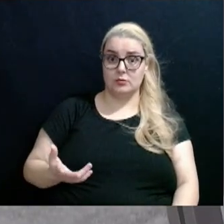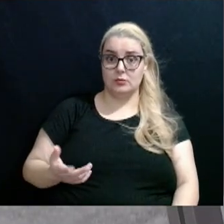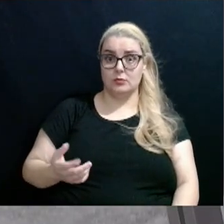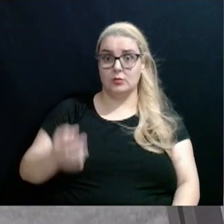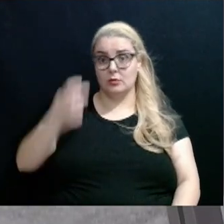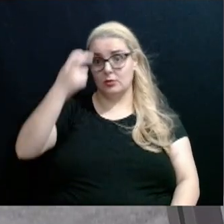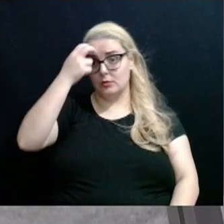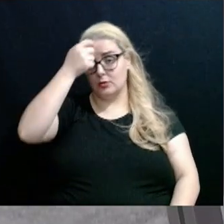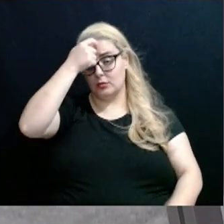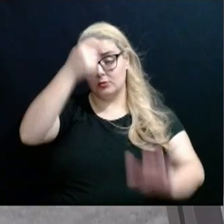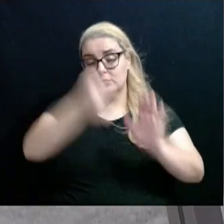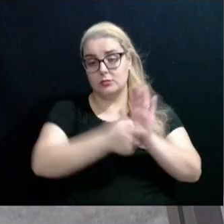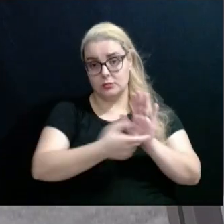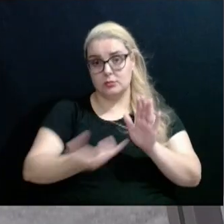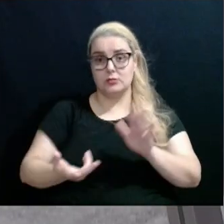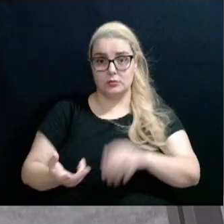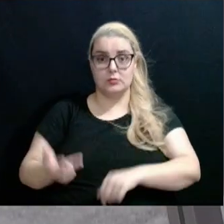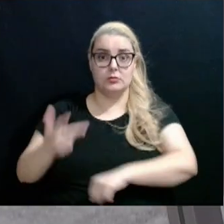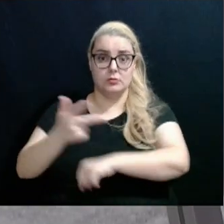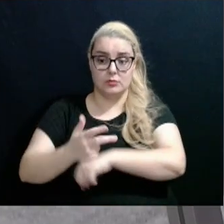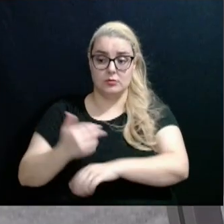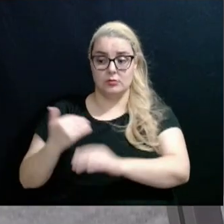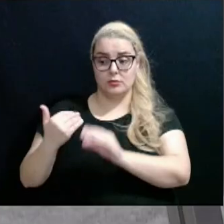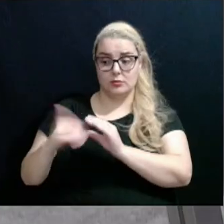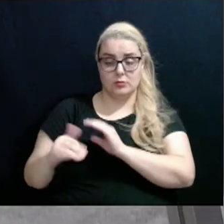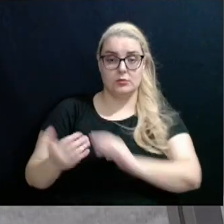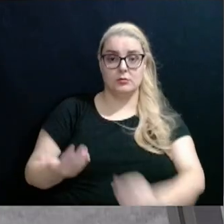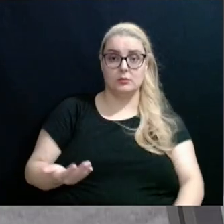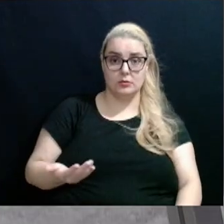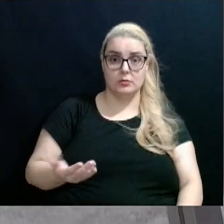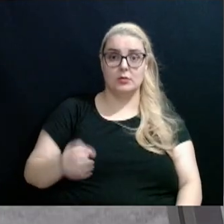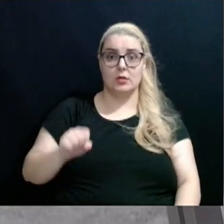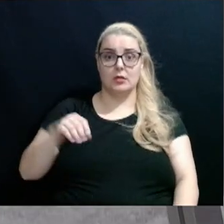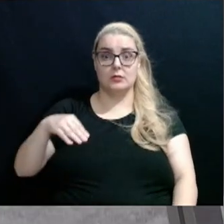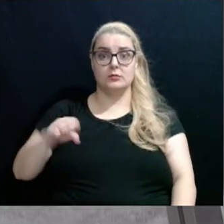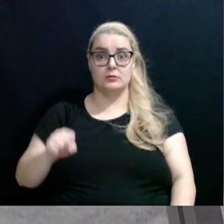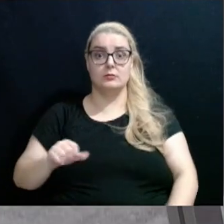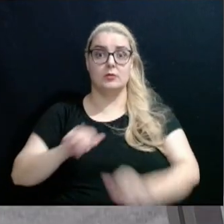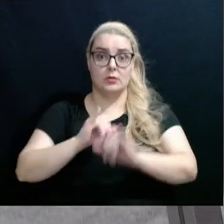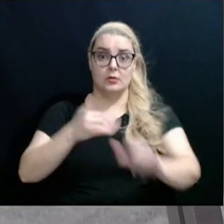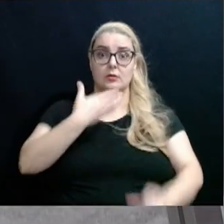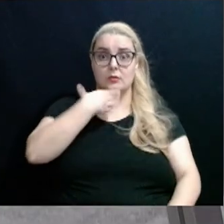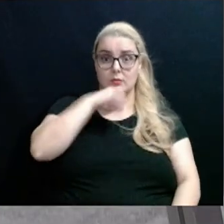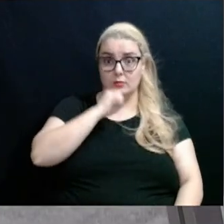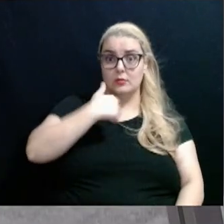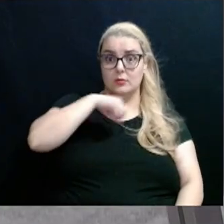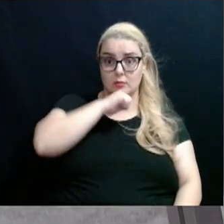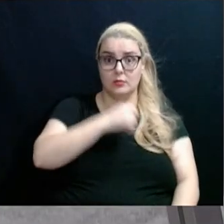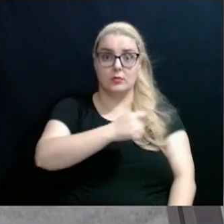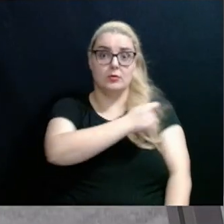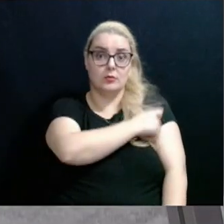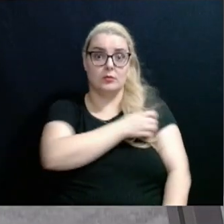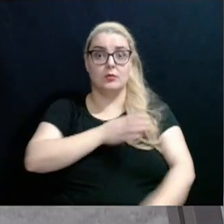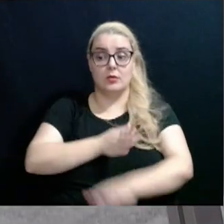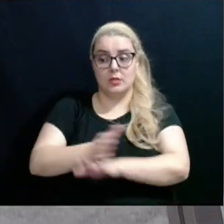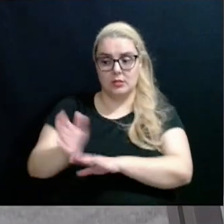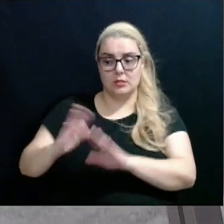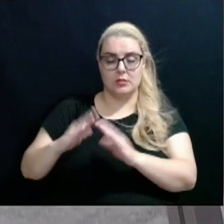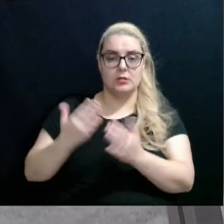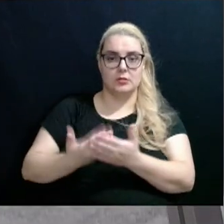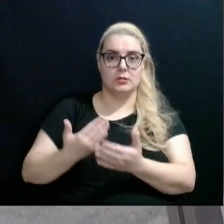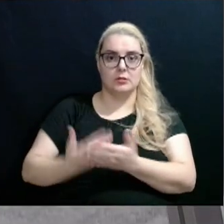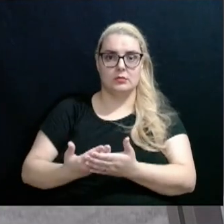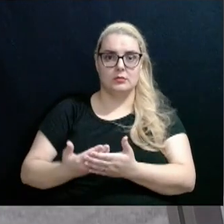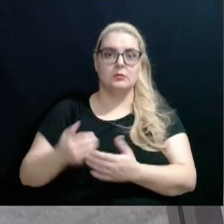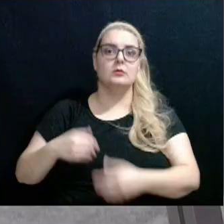que consegue, inclusive, enviar SMS avisando os pais e alunos a entrada do aluno na escola. Então, dá mais